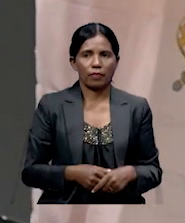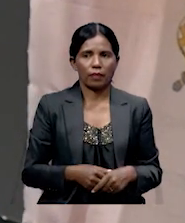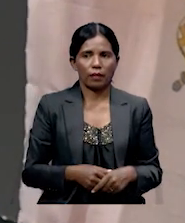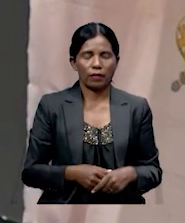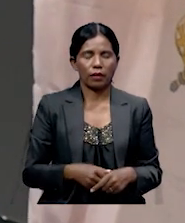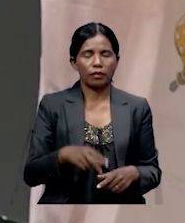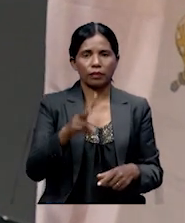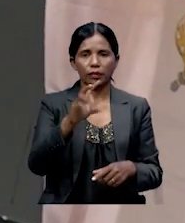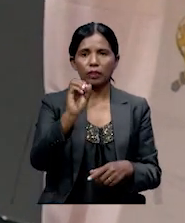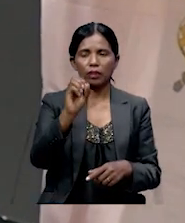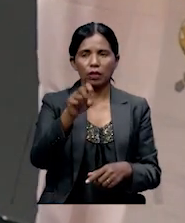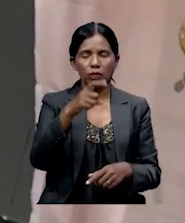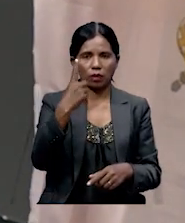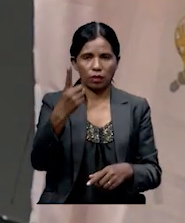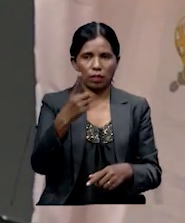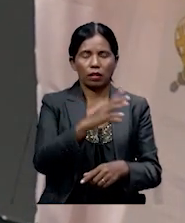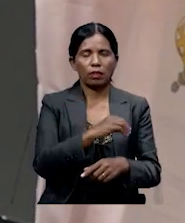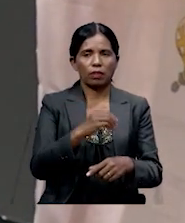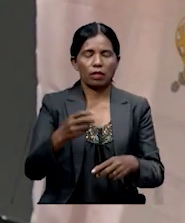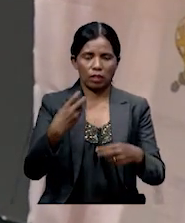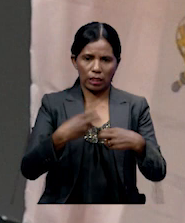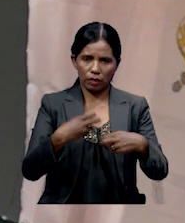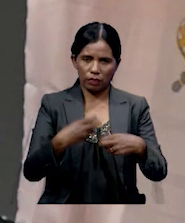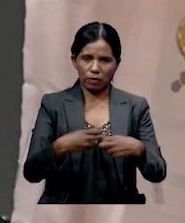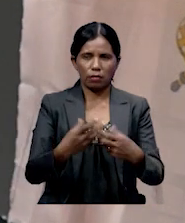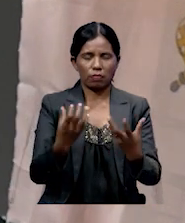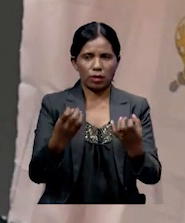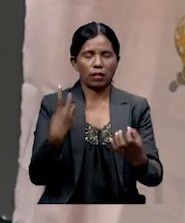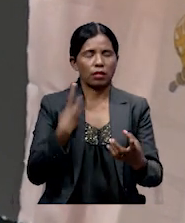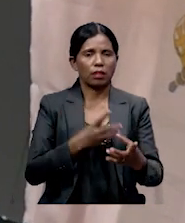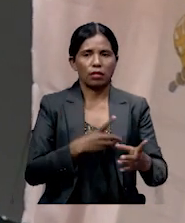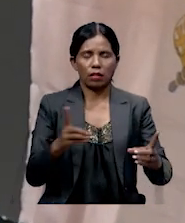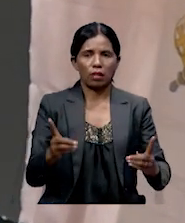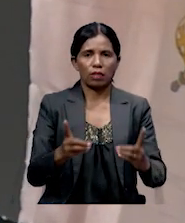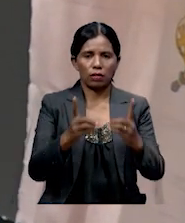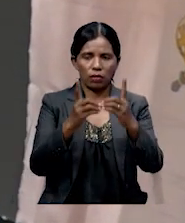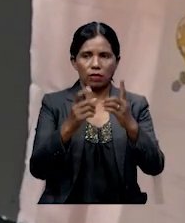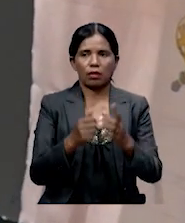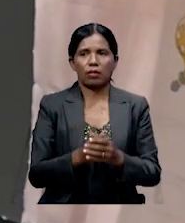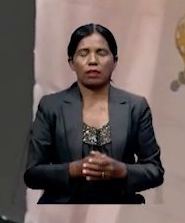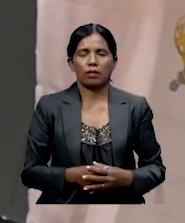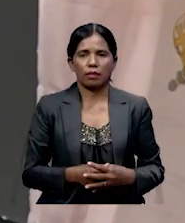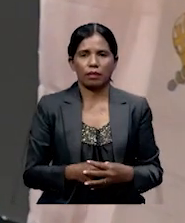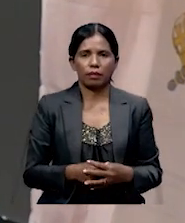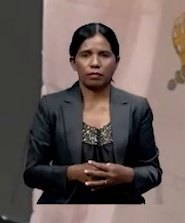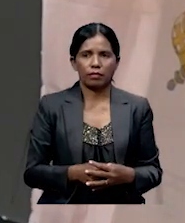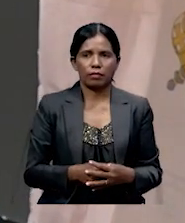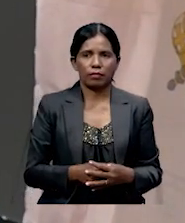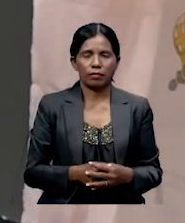hoje, aos quatro desafios que em Nur-Sultan, que é a capital